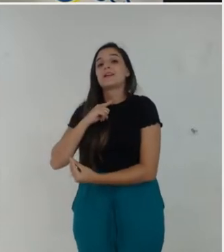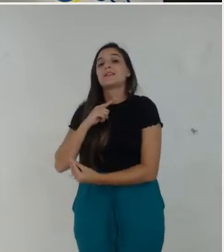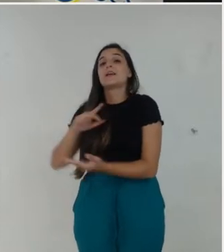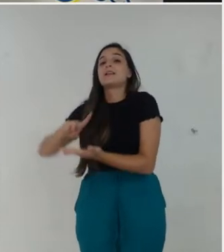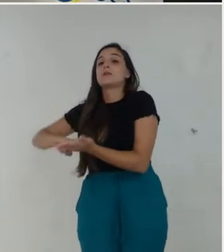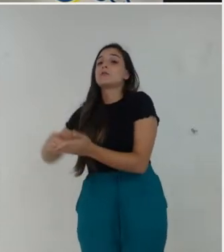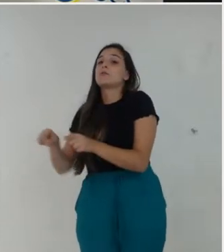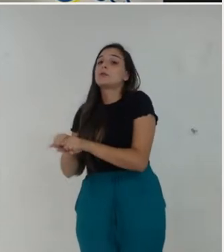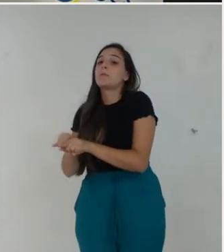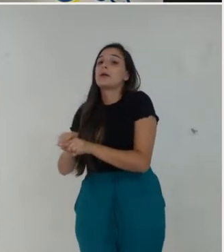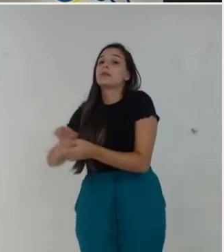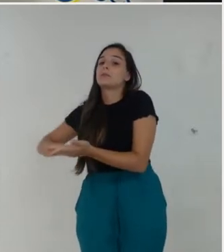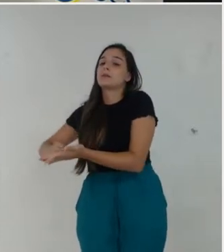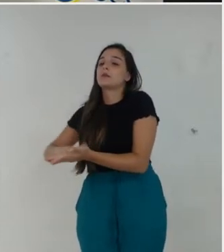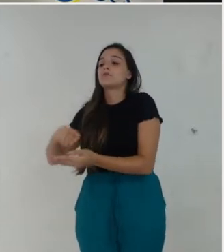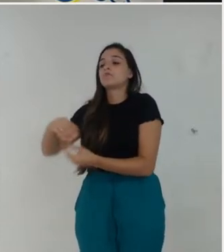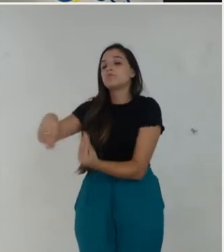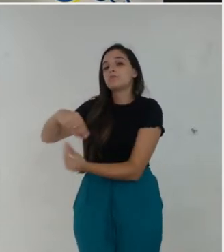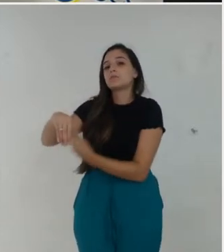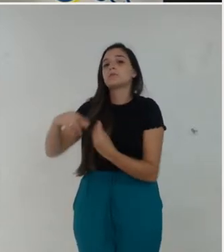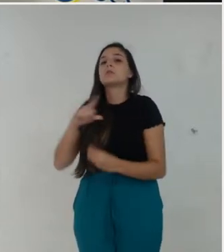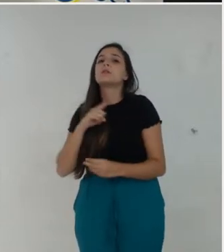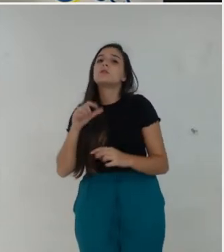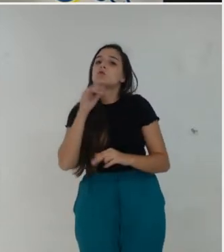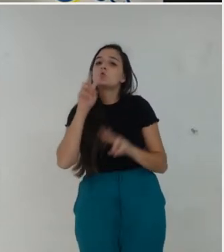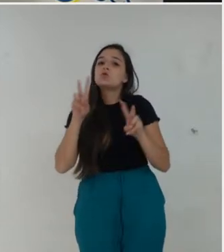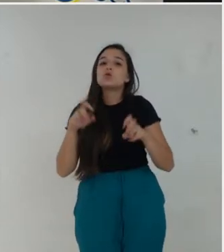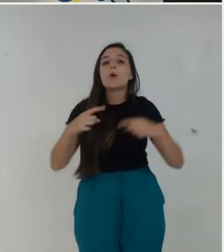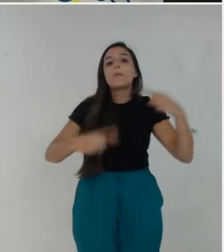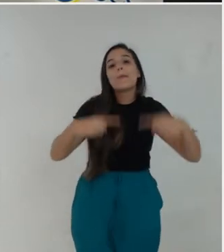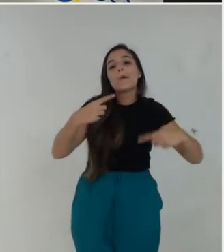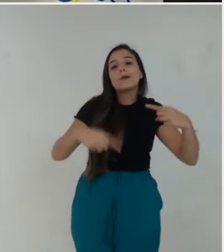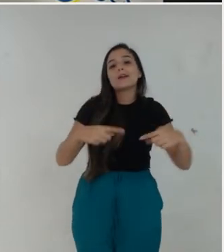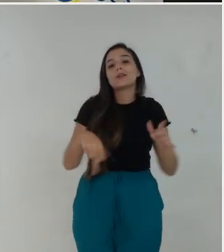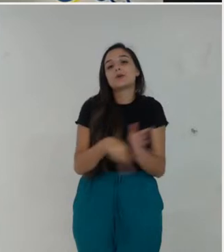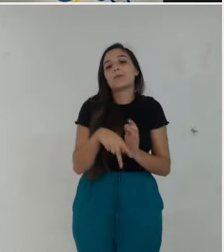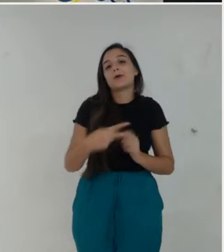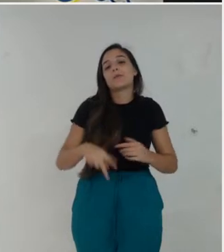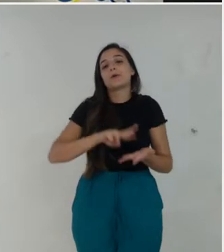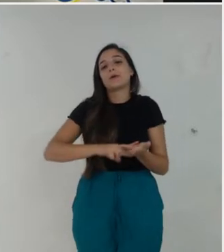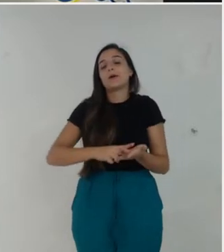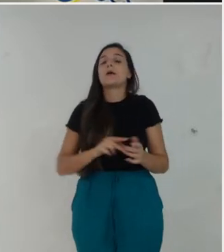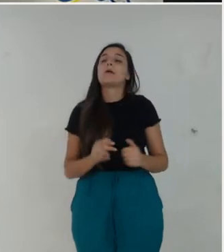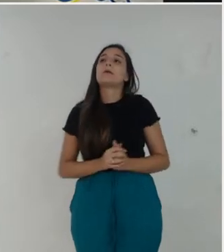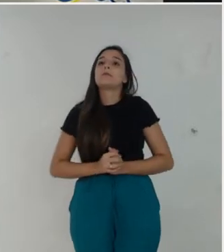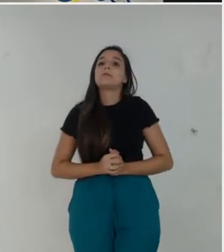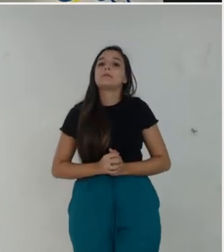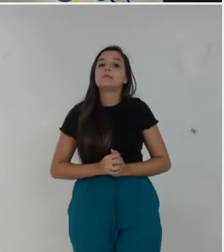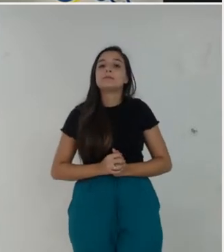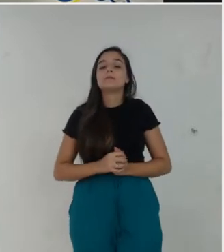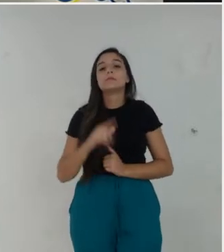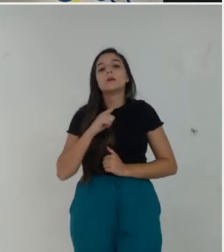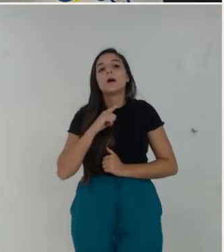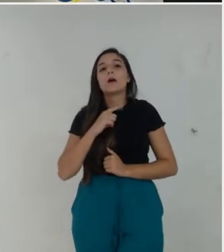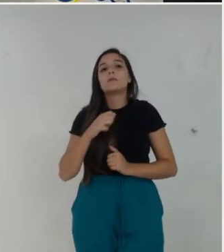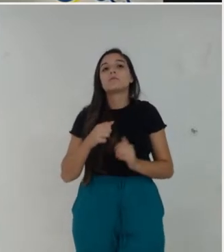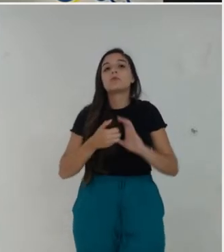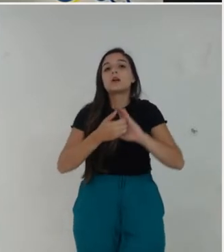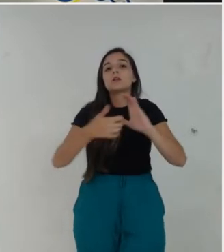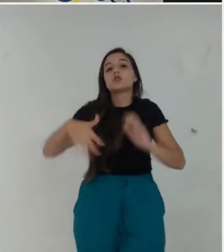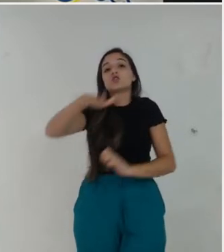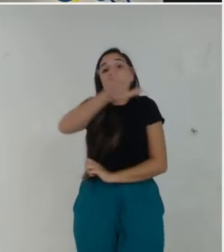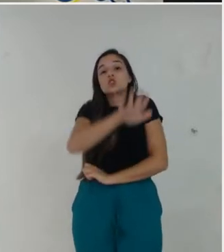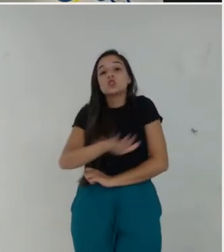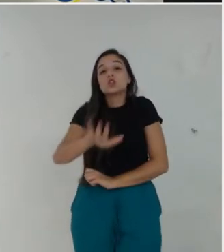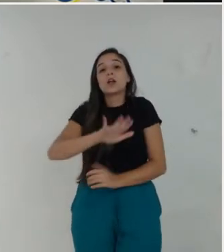interpretação. Muitas vezes são pesquisas que tratam de políticas de tradução, pesquisas que tratam de aspectos gerais do